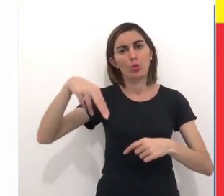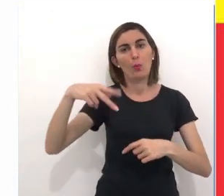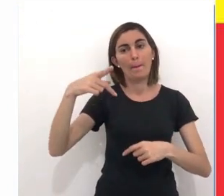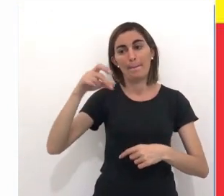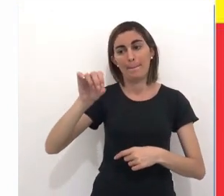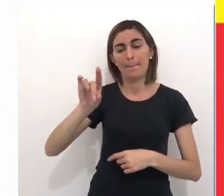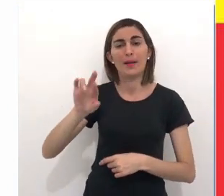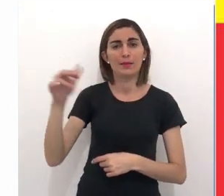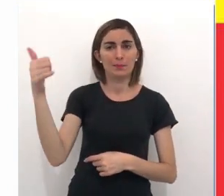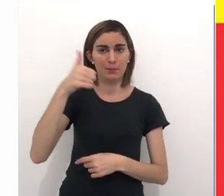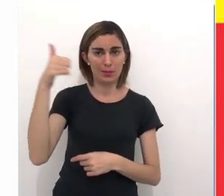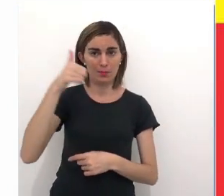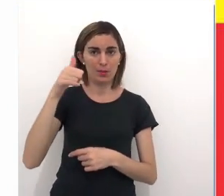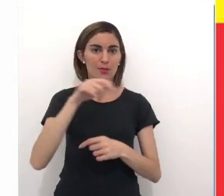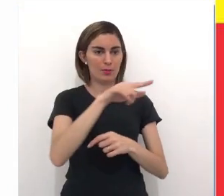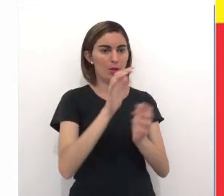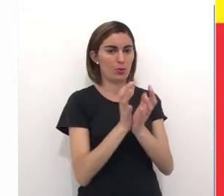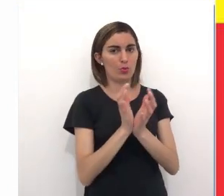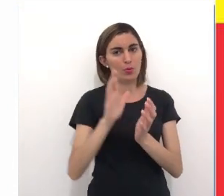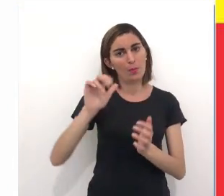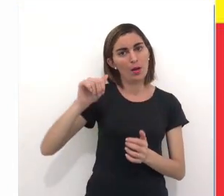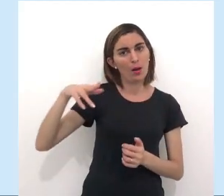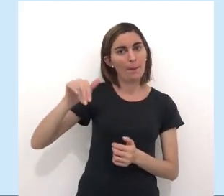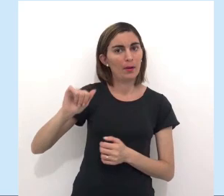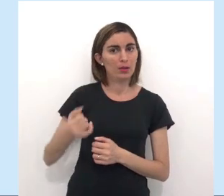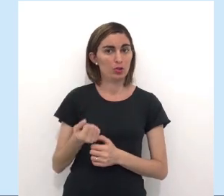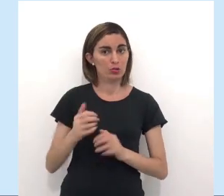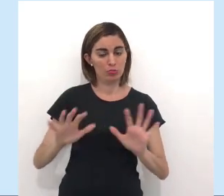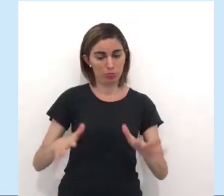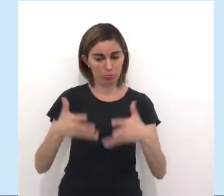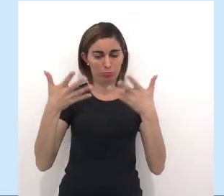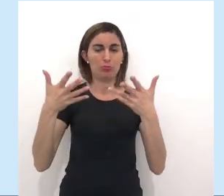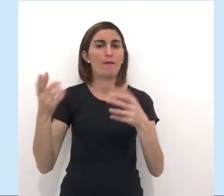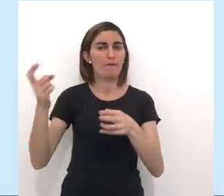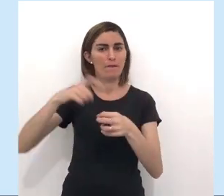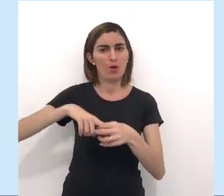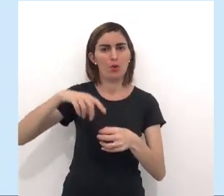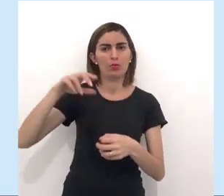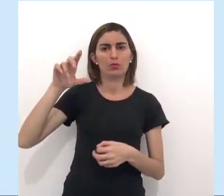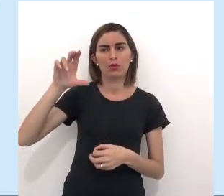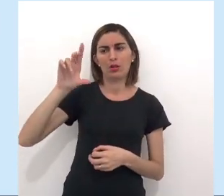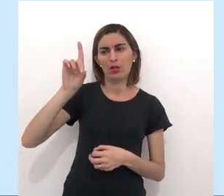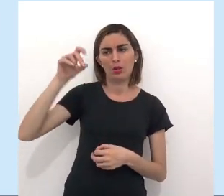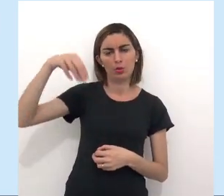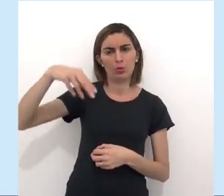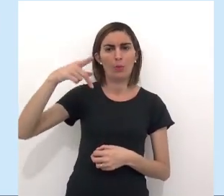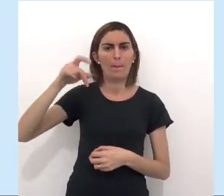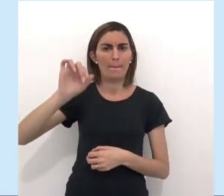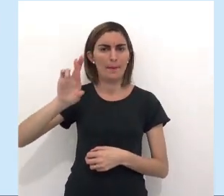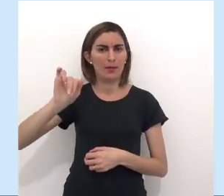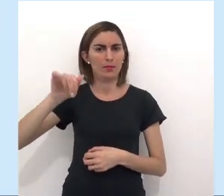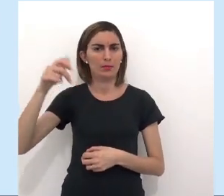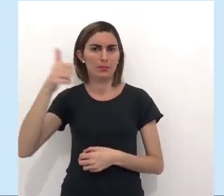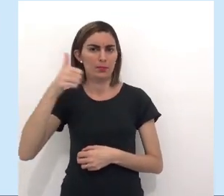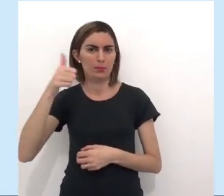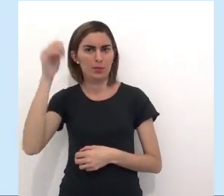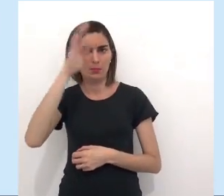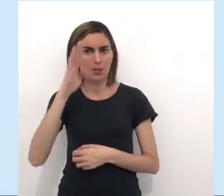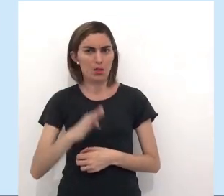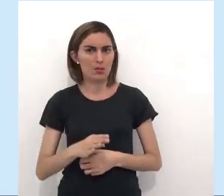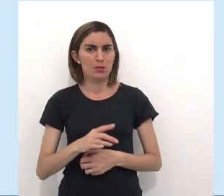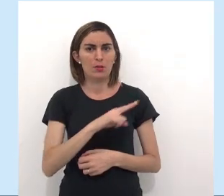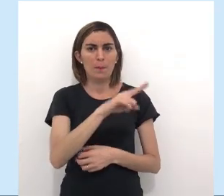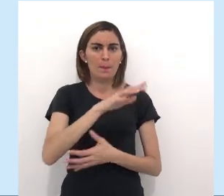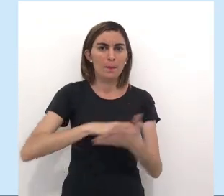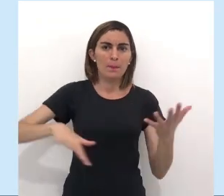né? De Dom Pedro I. Né? Então, os cabanos enfatizavam a volta de Dom Pedro I ao